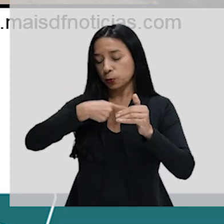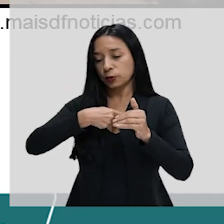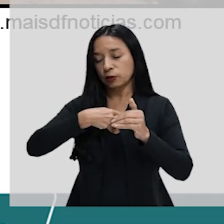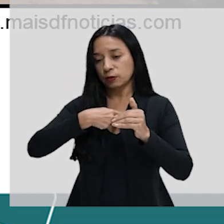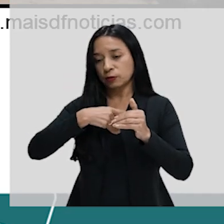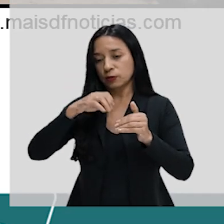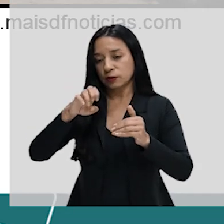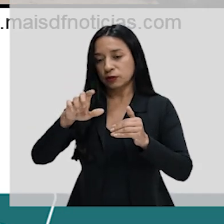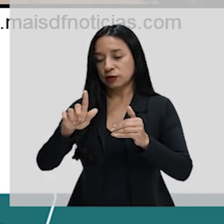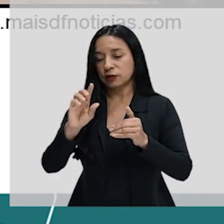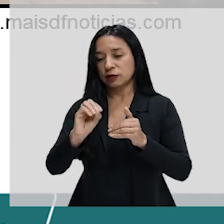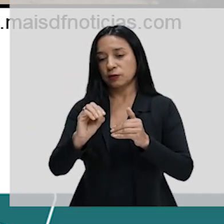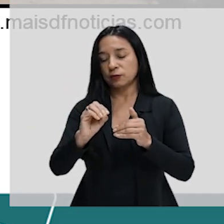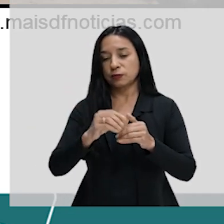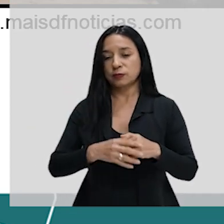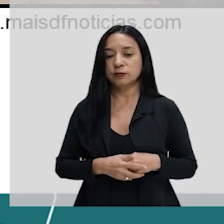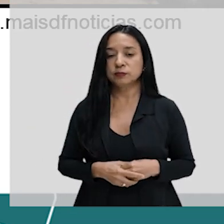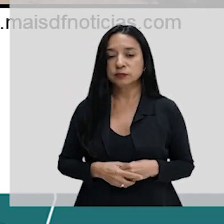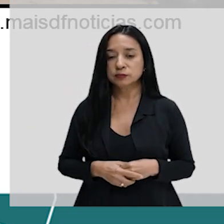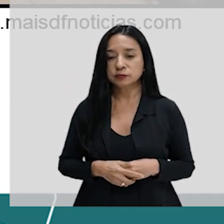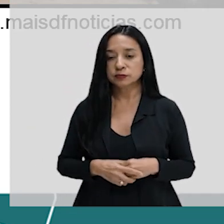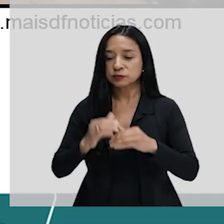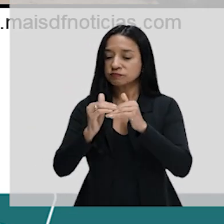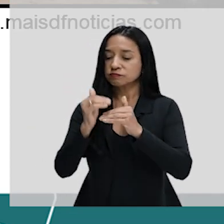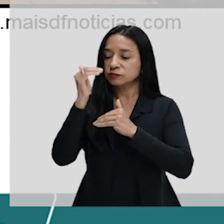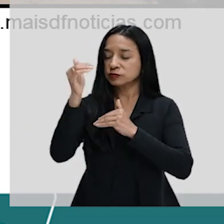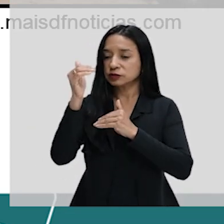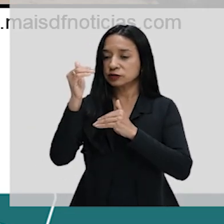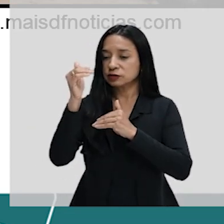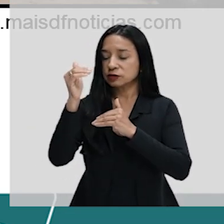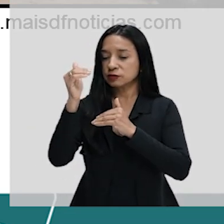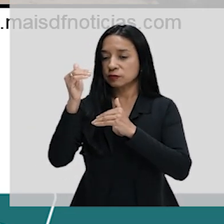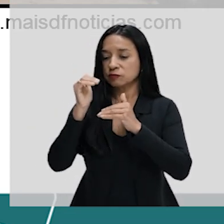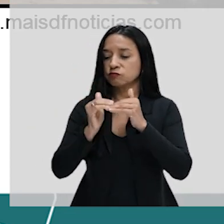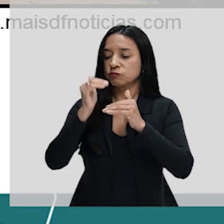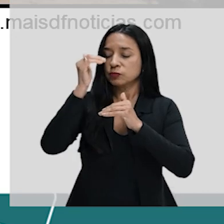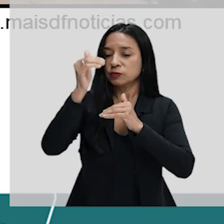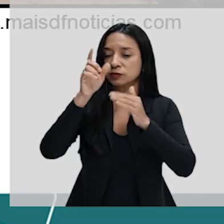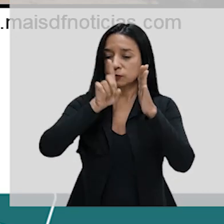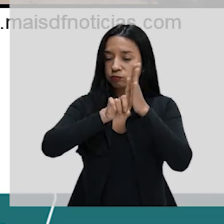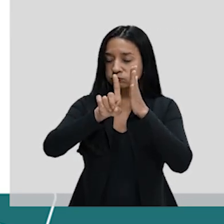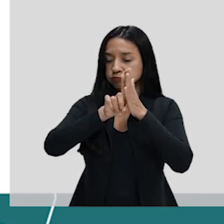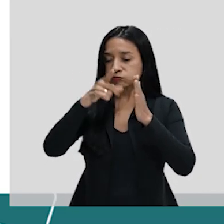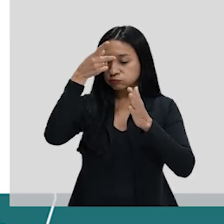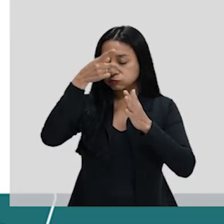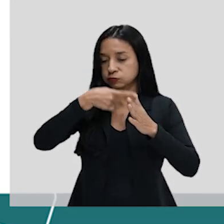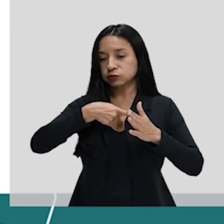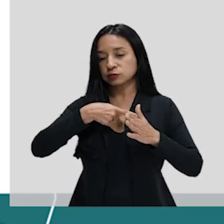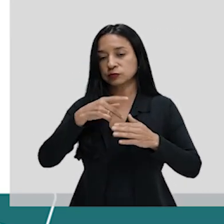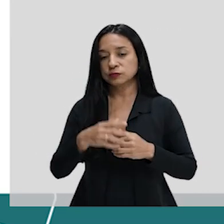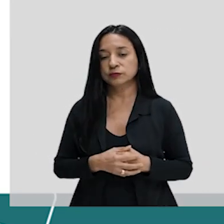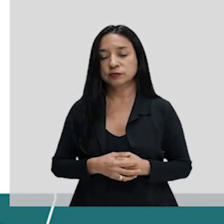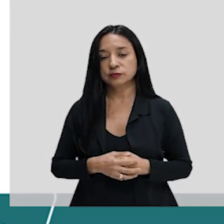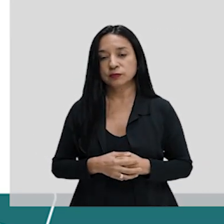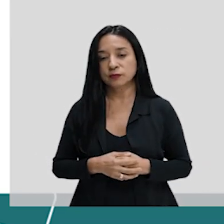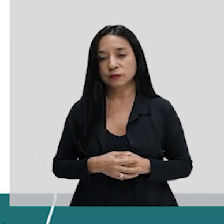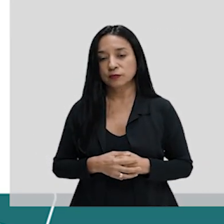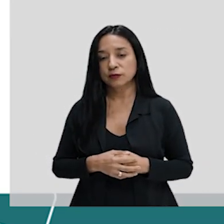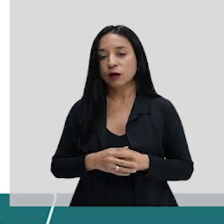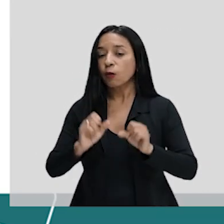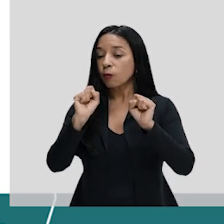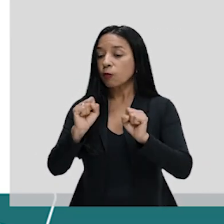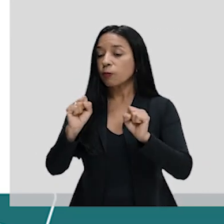a esse movimento corporal que é a biodança. E ela é, como sempre, aqui a palavra integradora aparece quase em todos os slides,